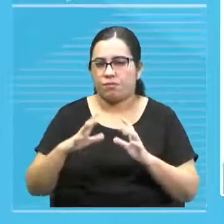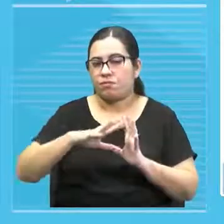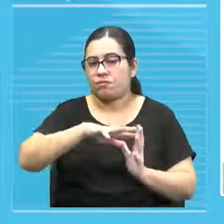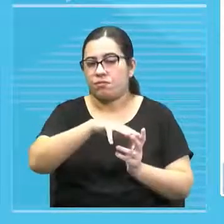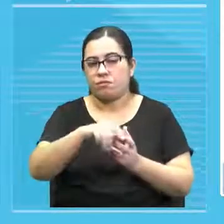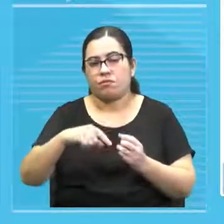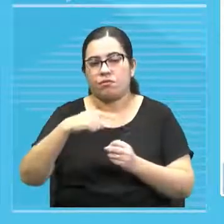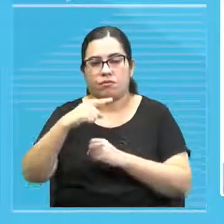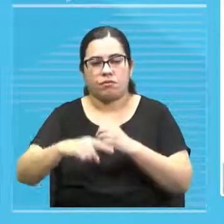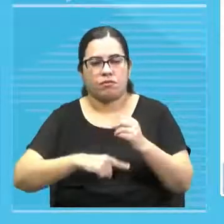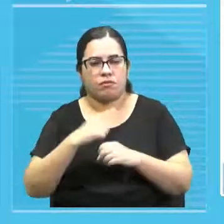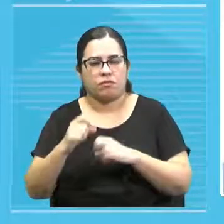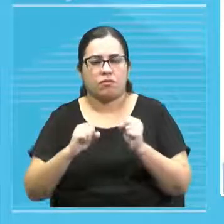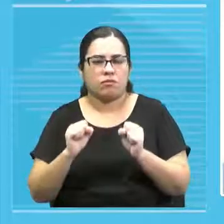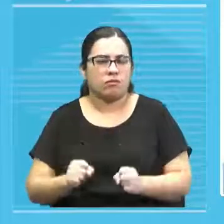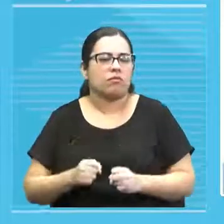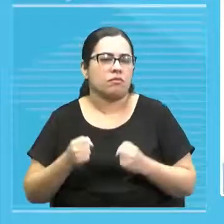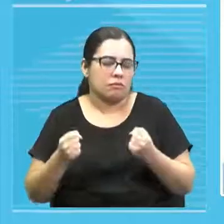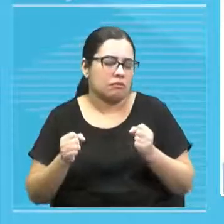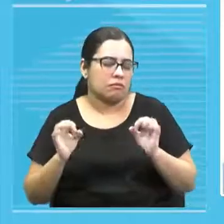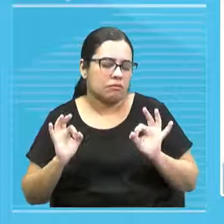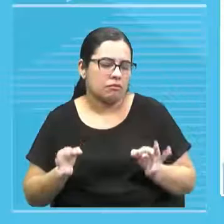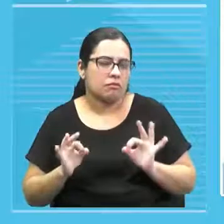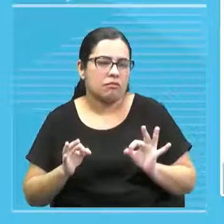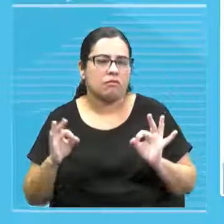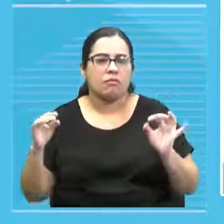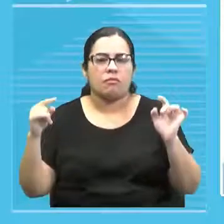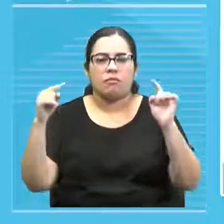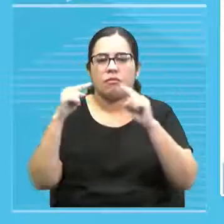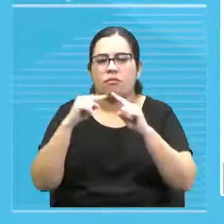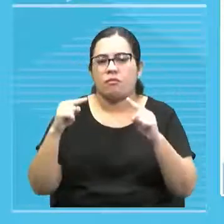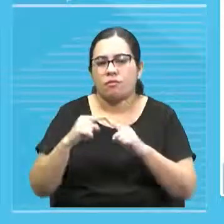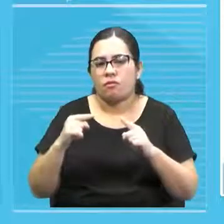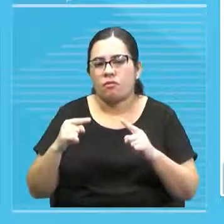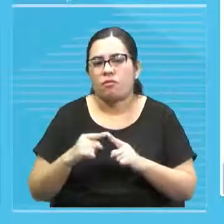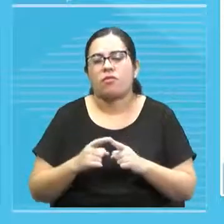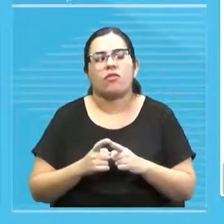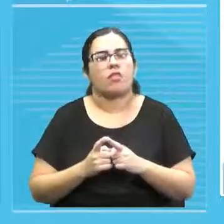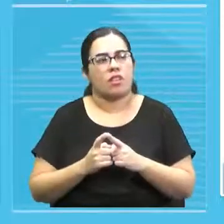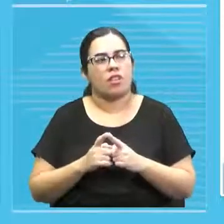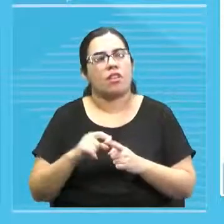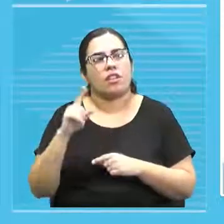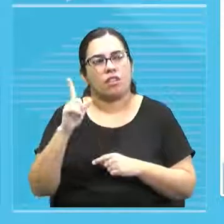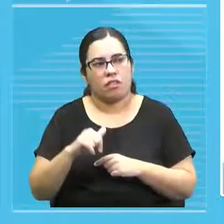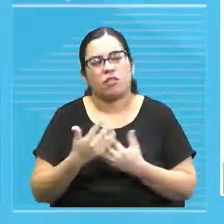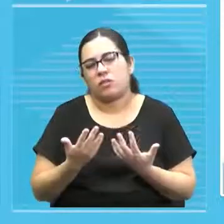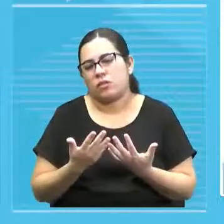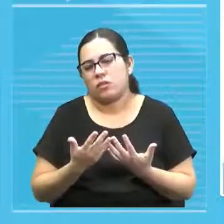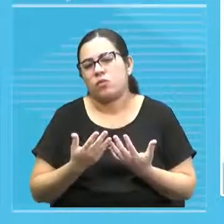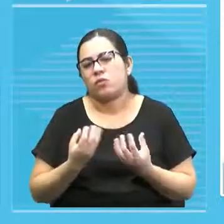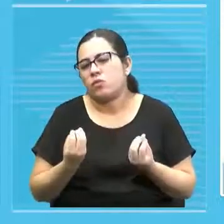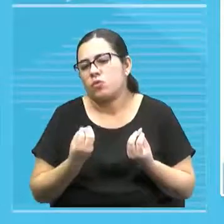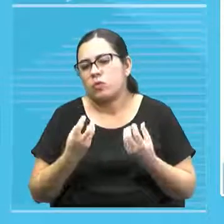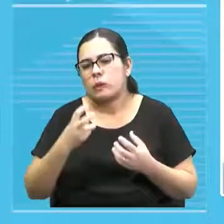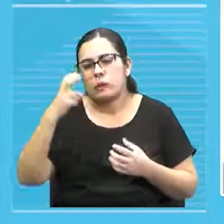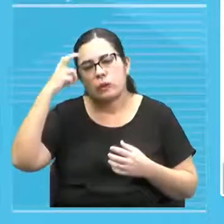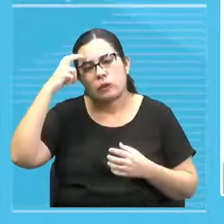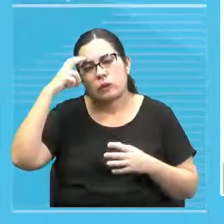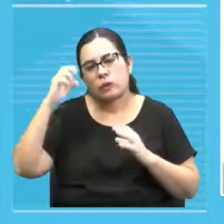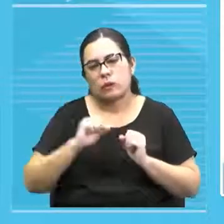globalização ela se esforça de fato no sentido de homogeneizar as culturas